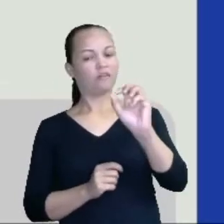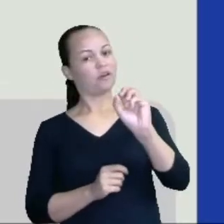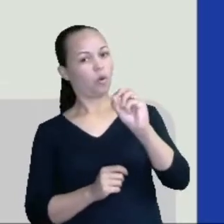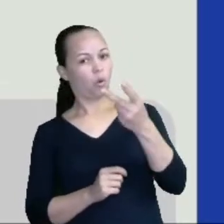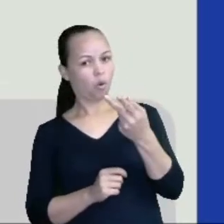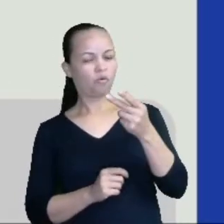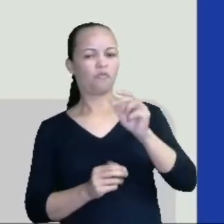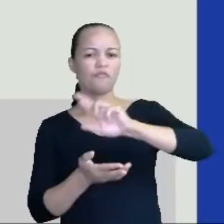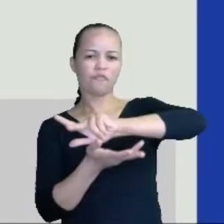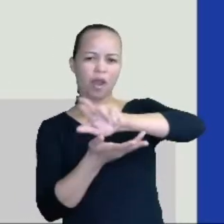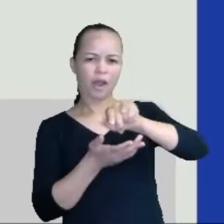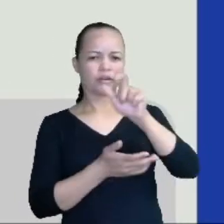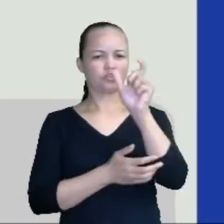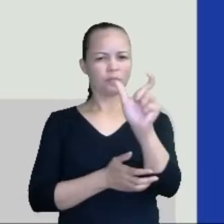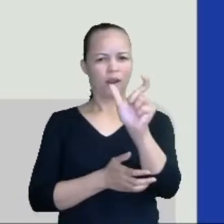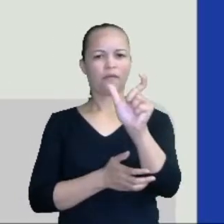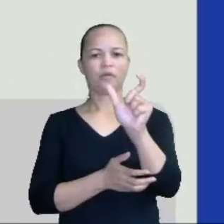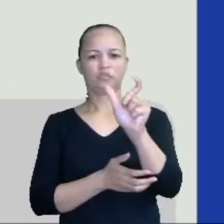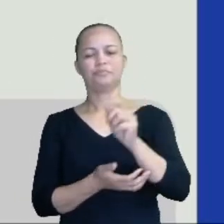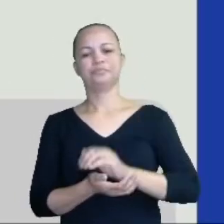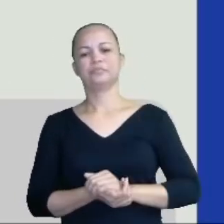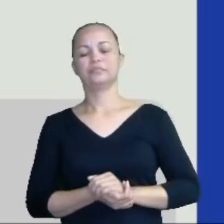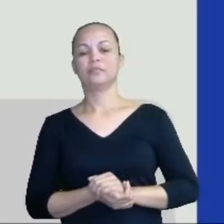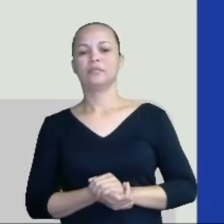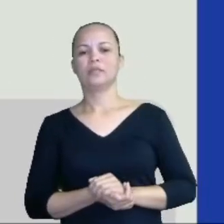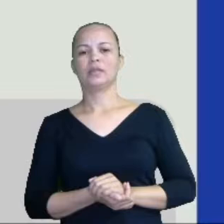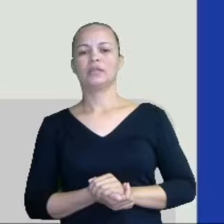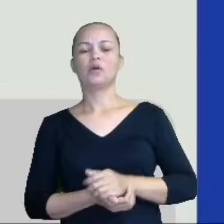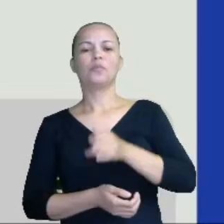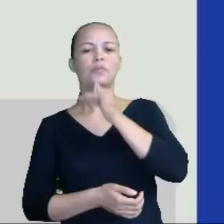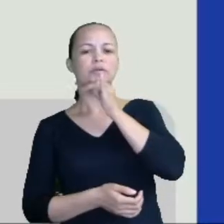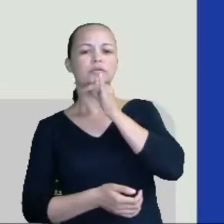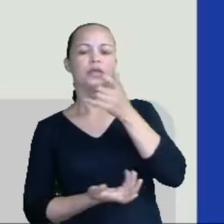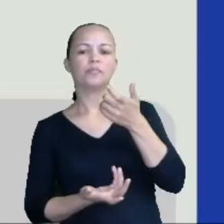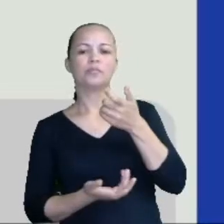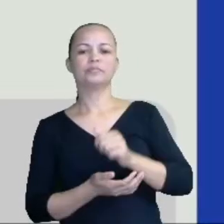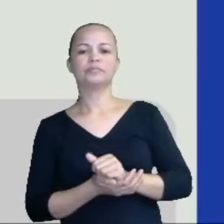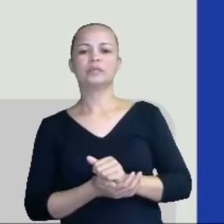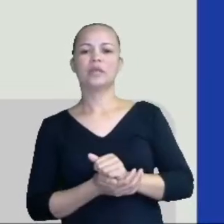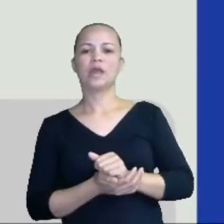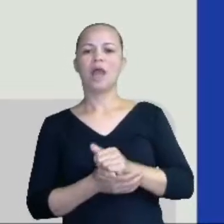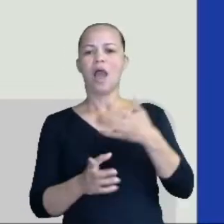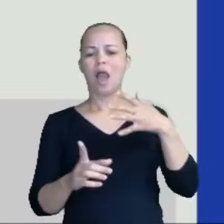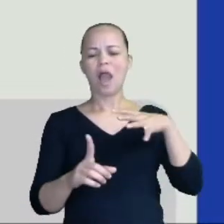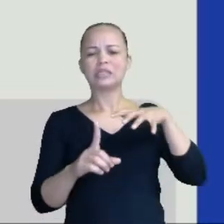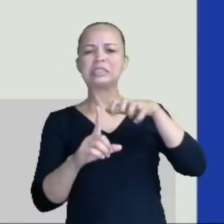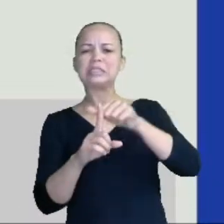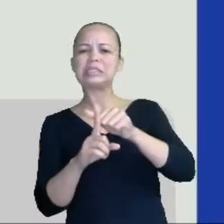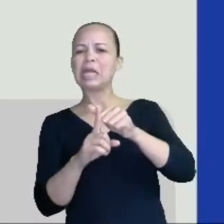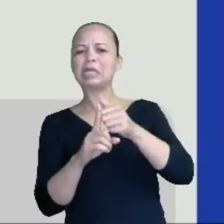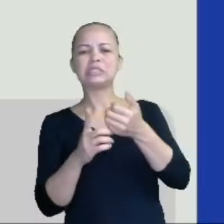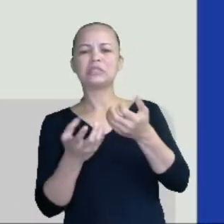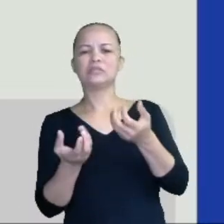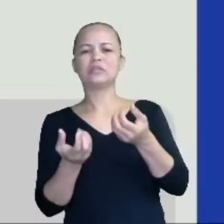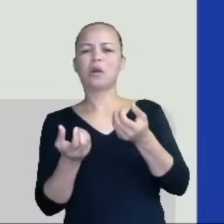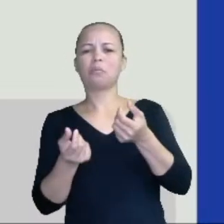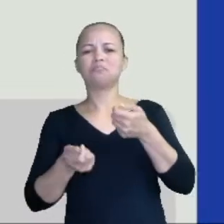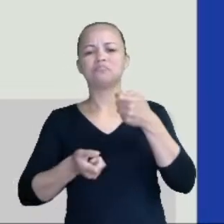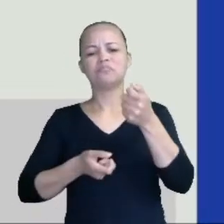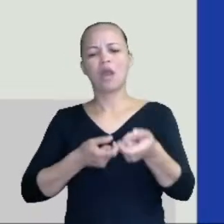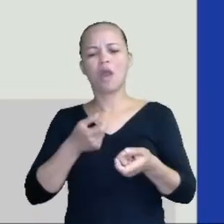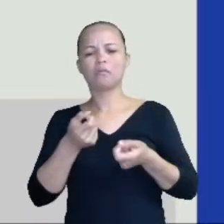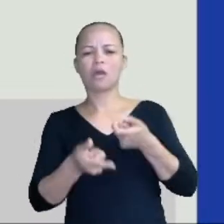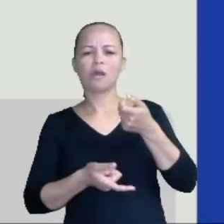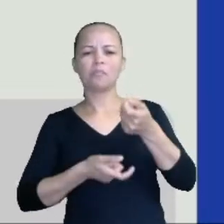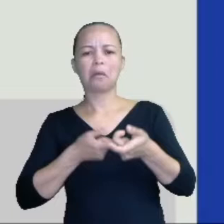O que é que eu estou querendo dizer com isso? Nesse primeiro exemplo, acidentes são raros. Como é que eu faço para encontrar o sujeito